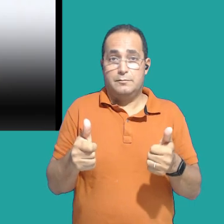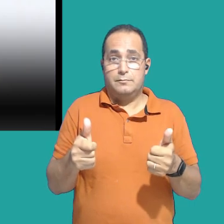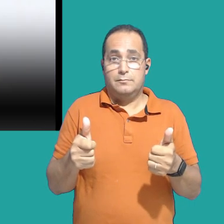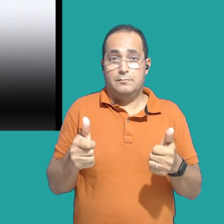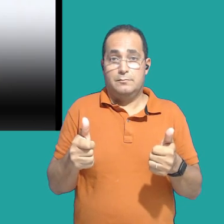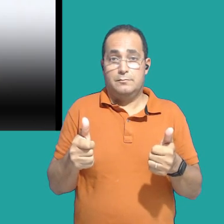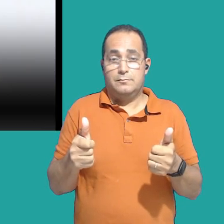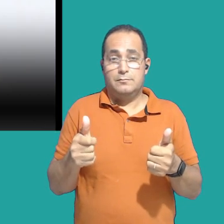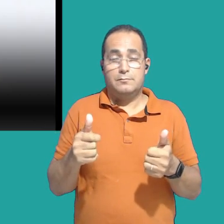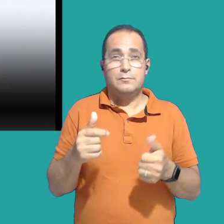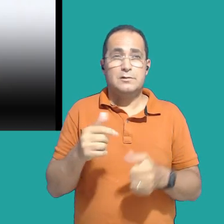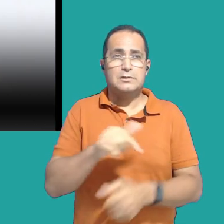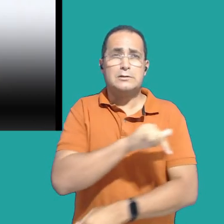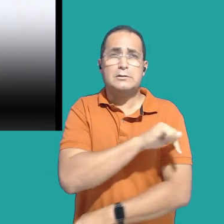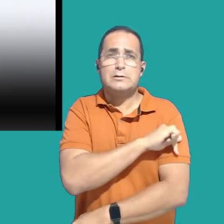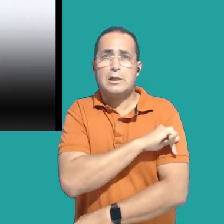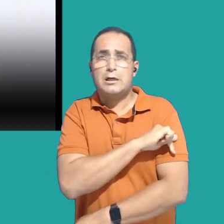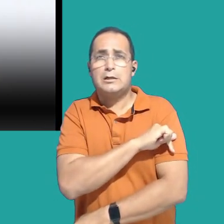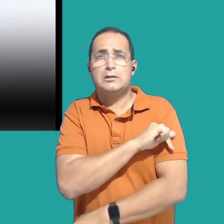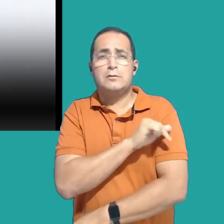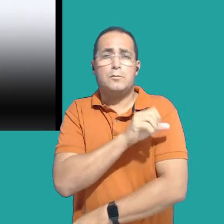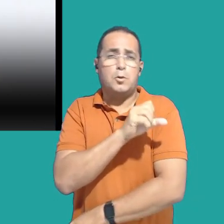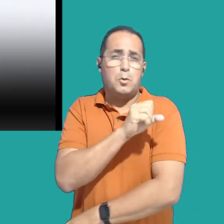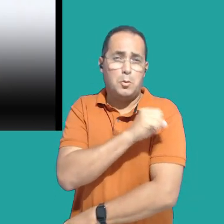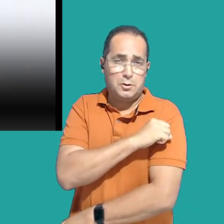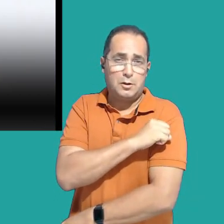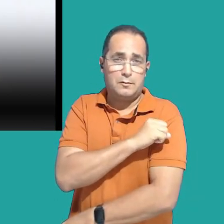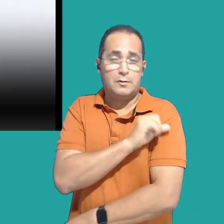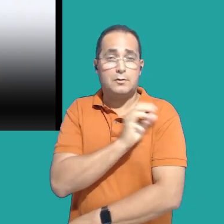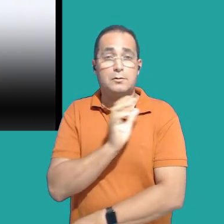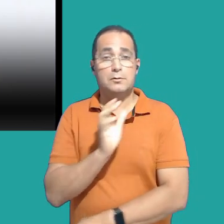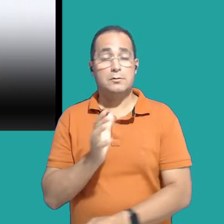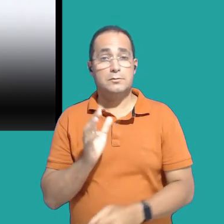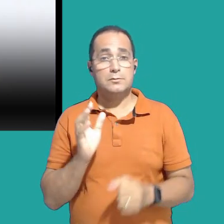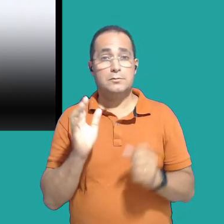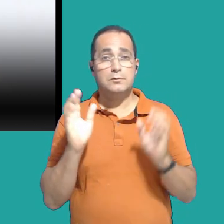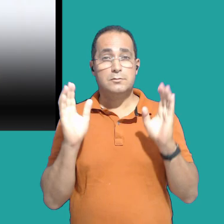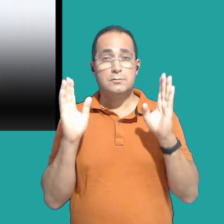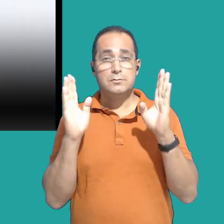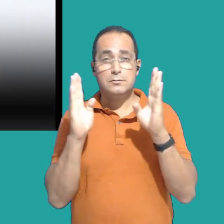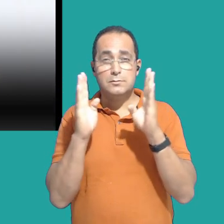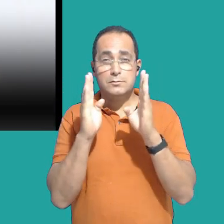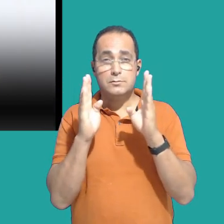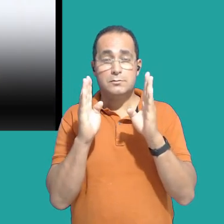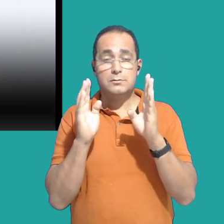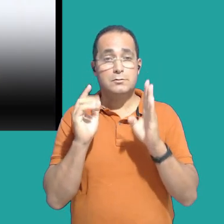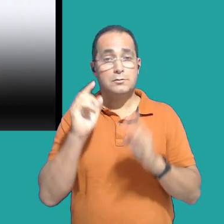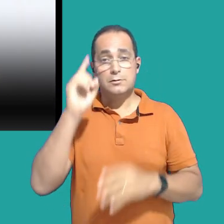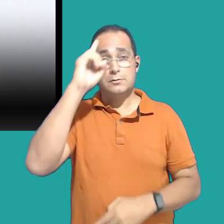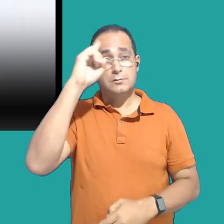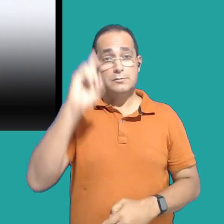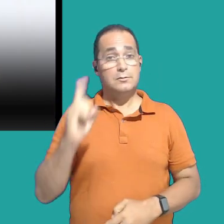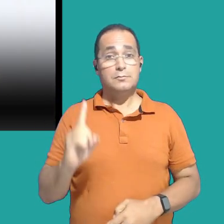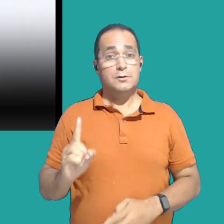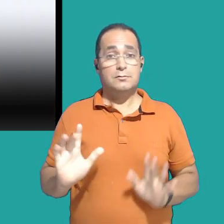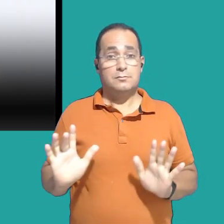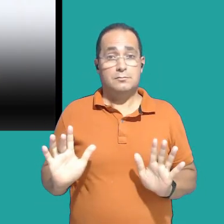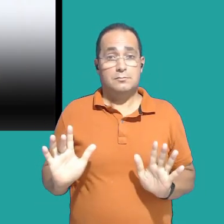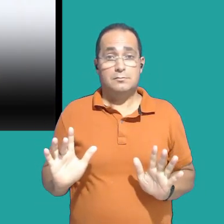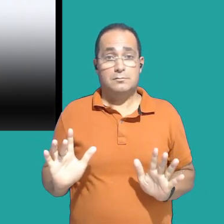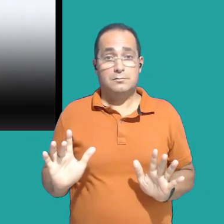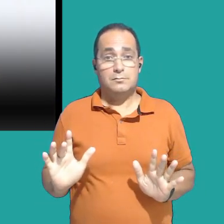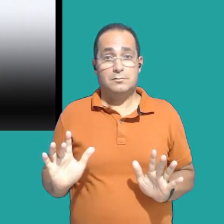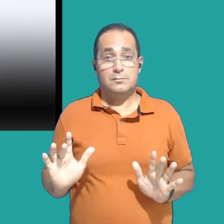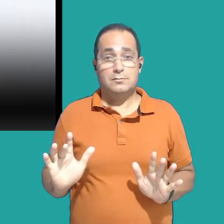Uhum. Então, já no sétimo ano, no oitavo, eu já estava com baixa visão, só que eu não sabia